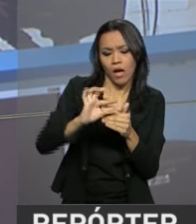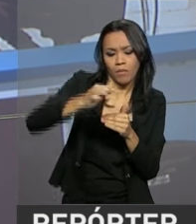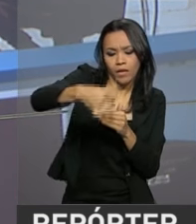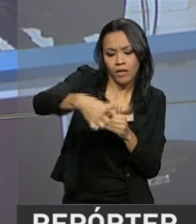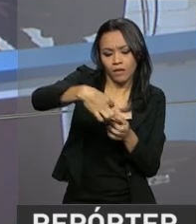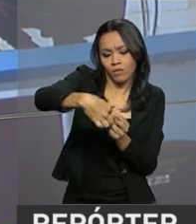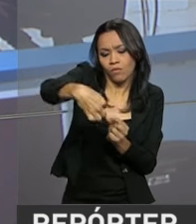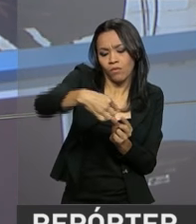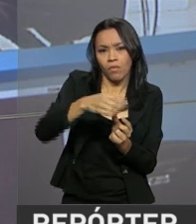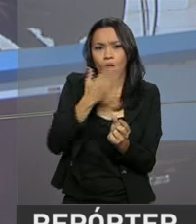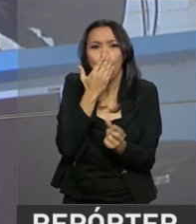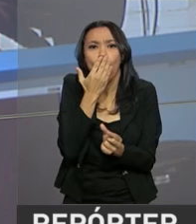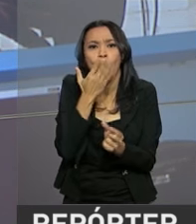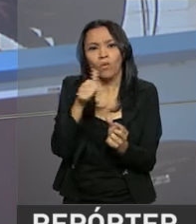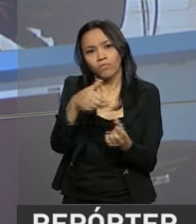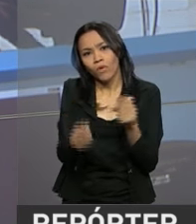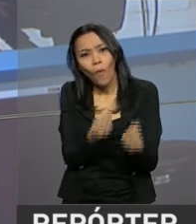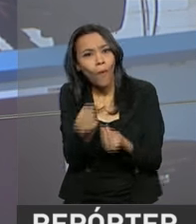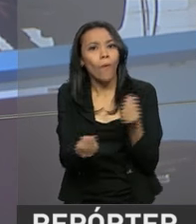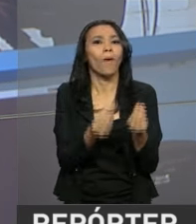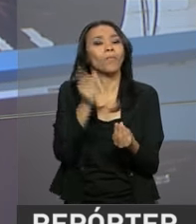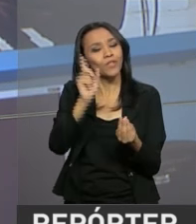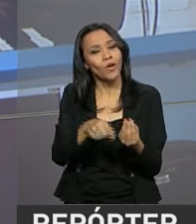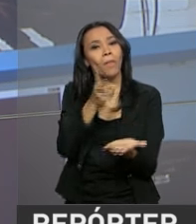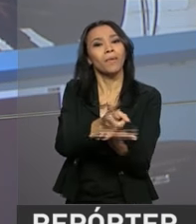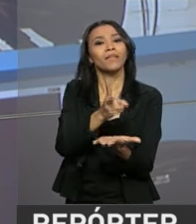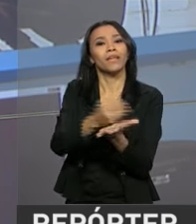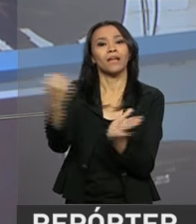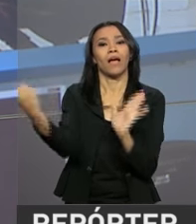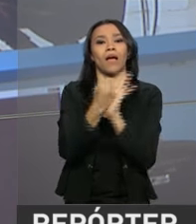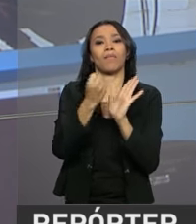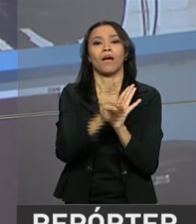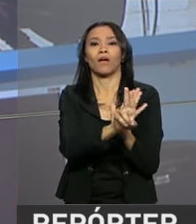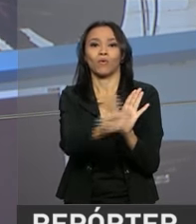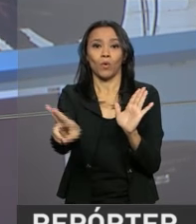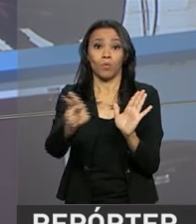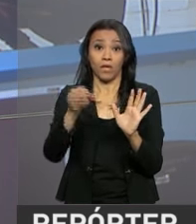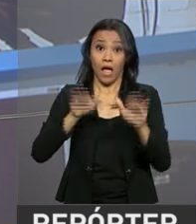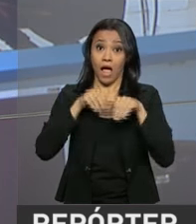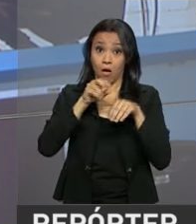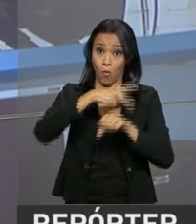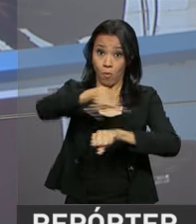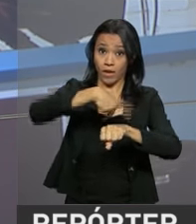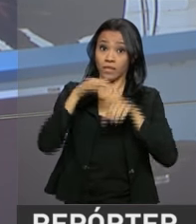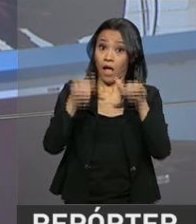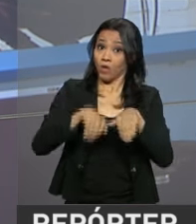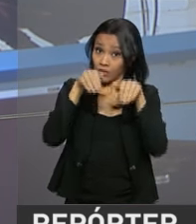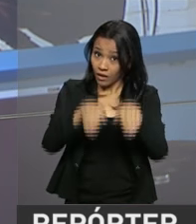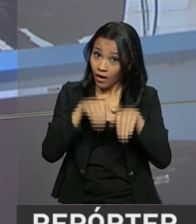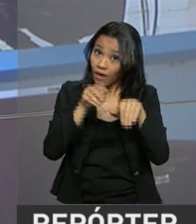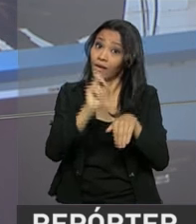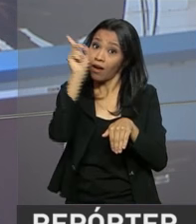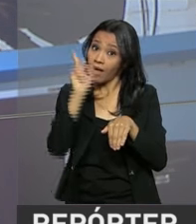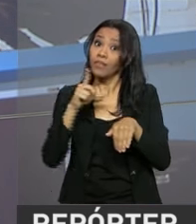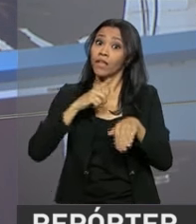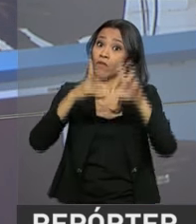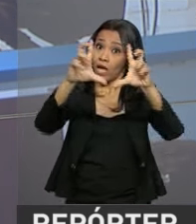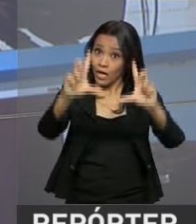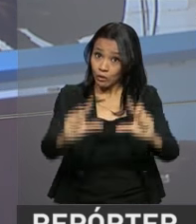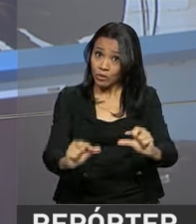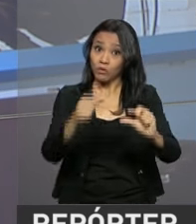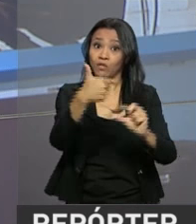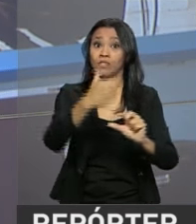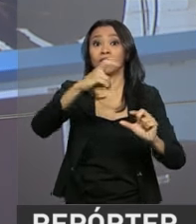cor, mantendo-se apenas o nome da marca. Na Austrália, o primeiro país a adotar uma medida como essa, houve uma redução